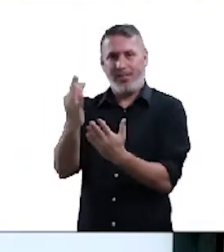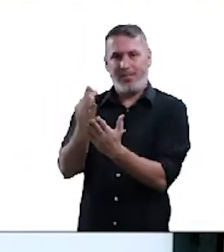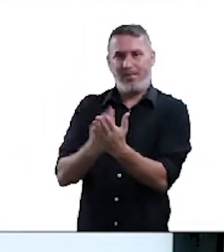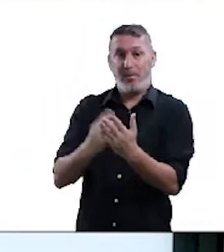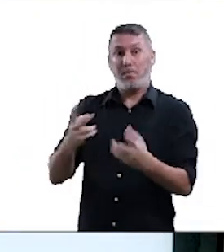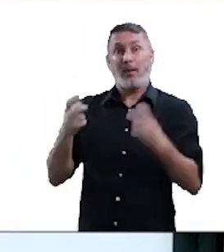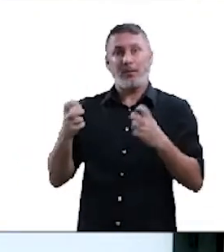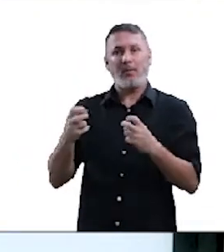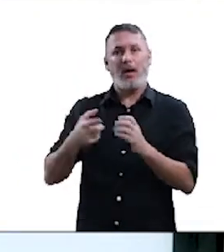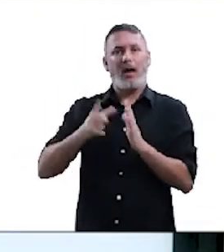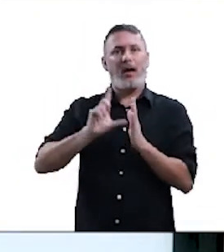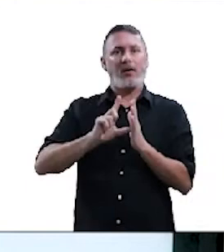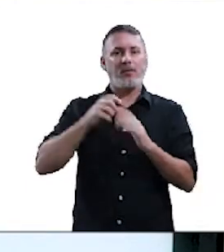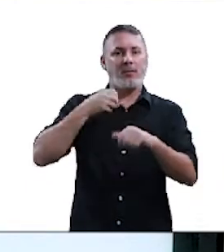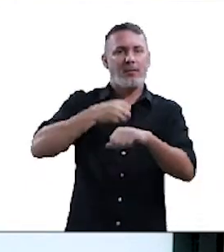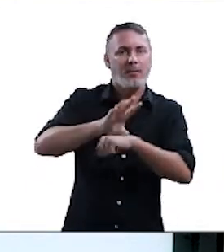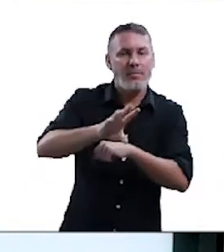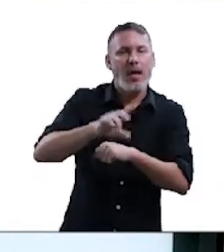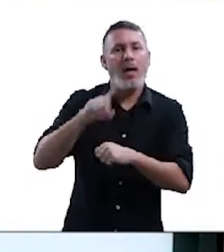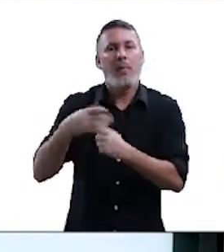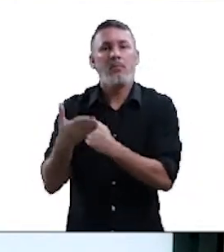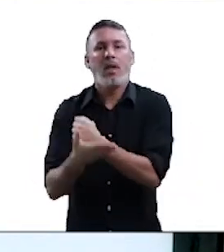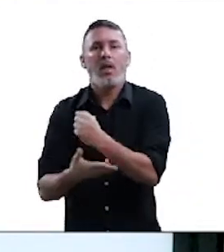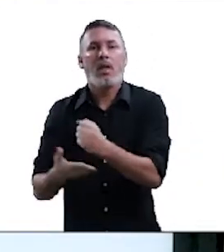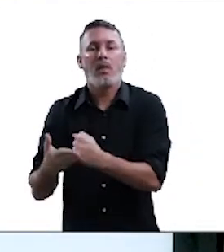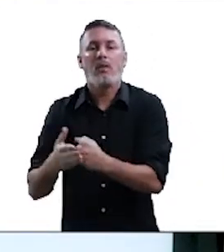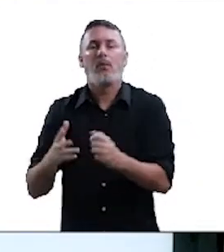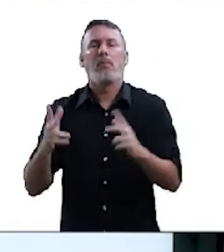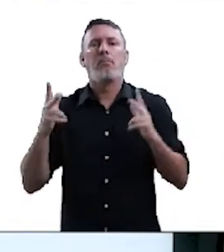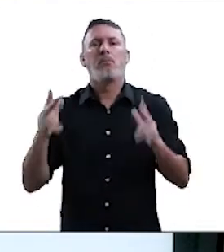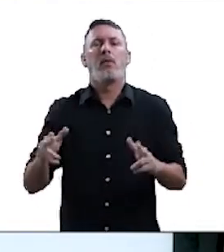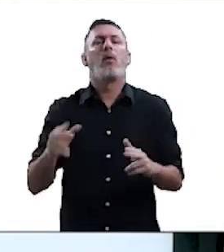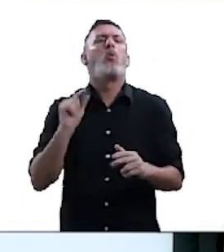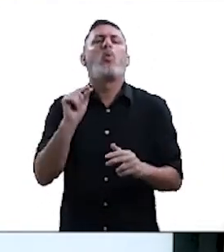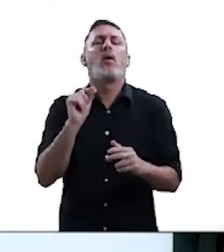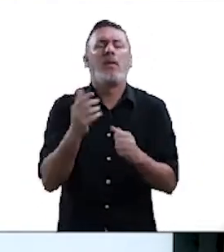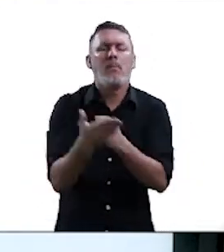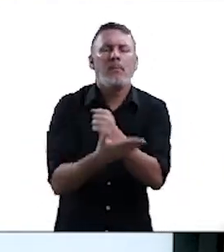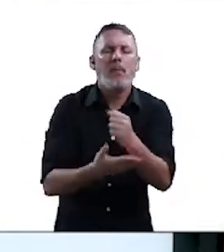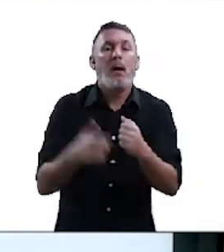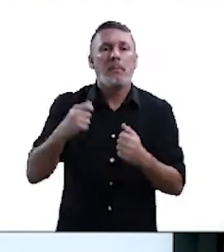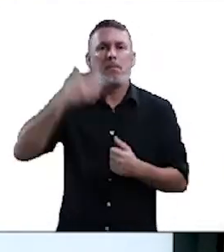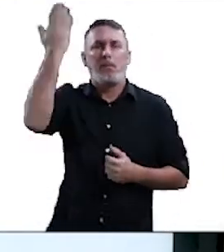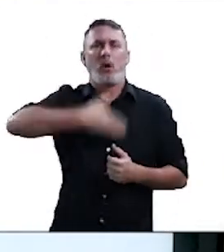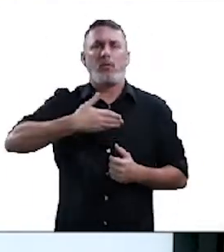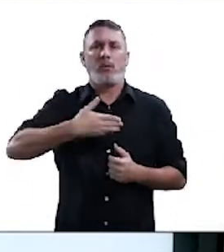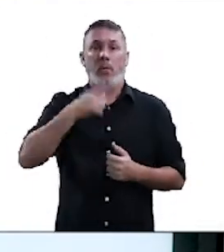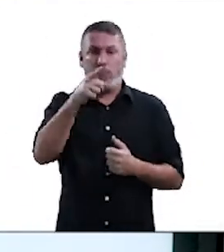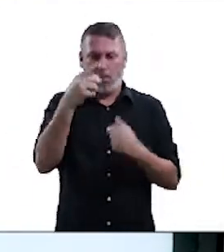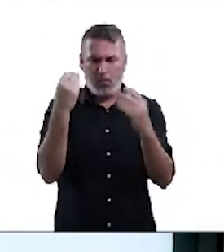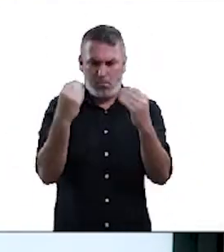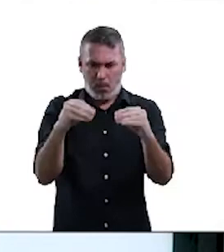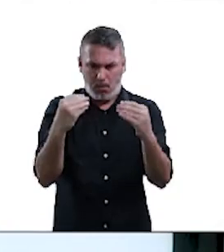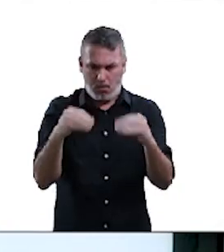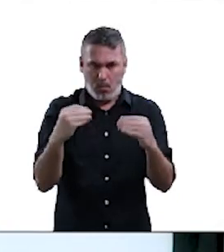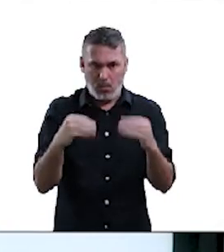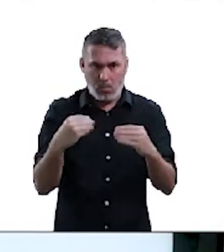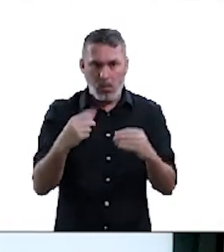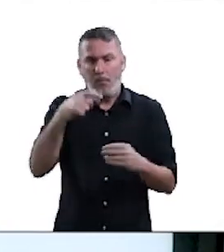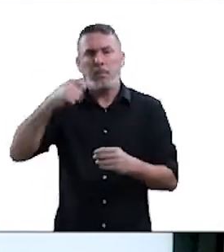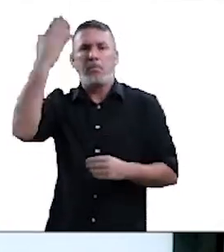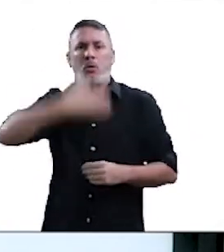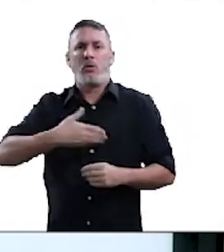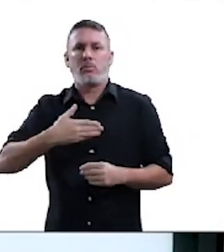alimentou o que ele já tinha falado. A fundamentação é provar. Você falou, agora prove. Eu falei isso,